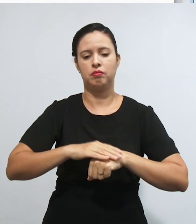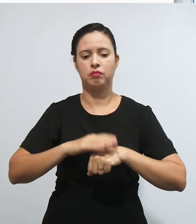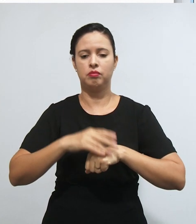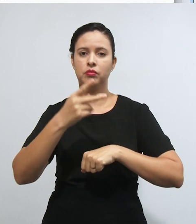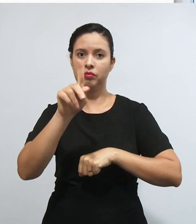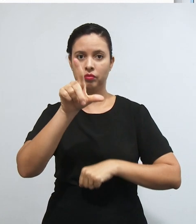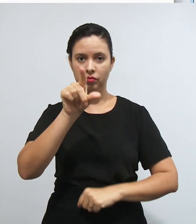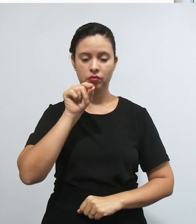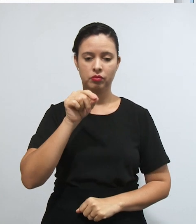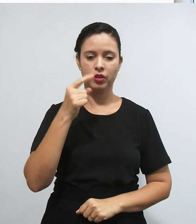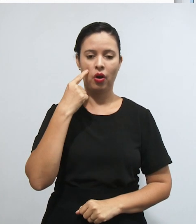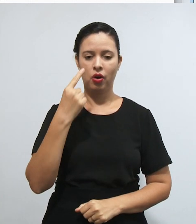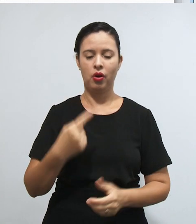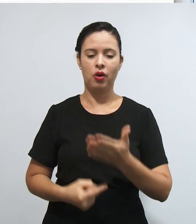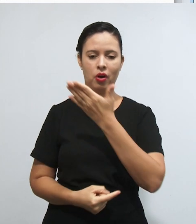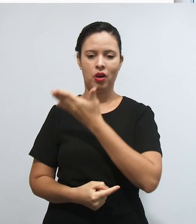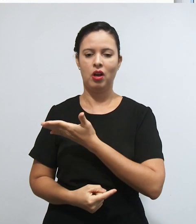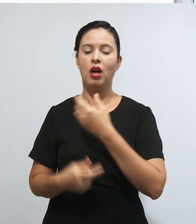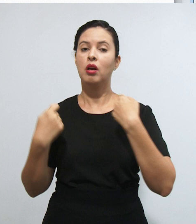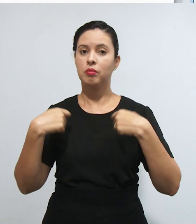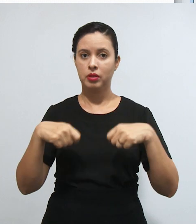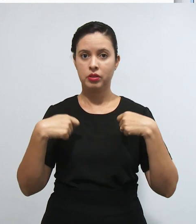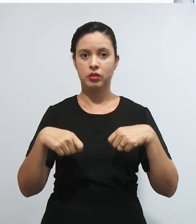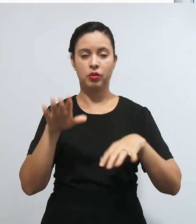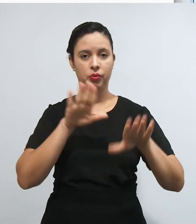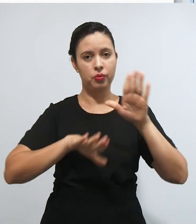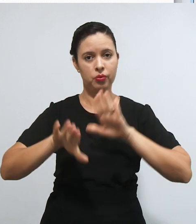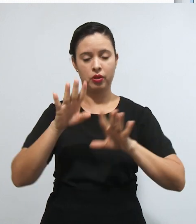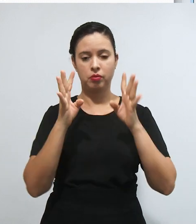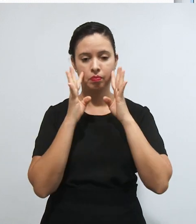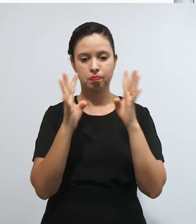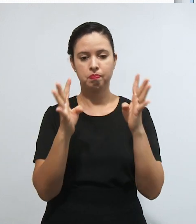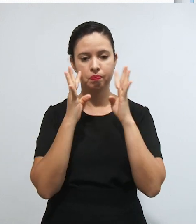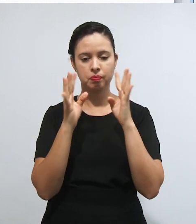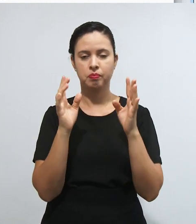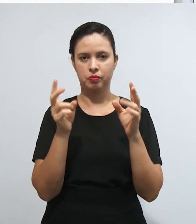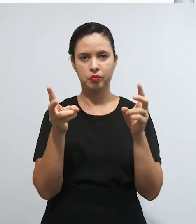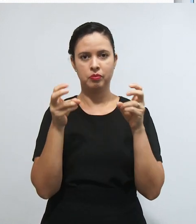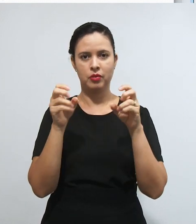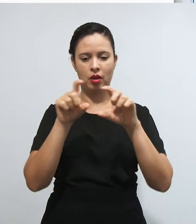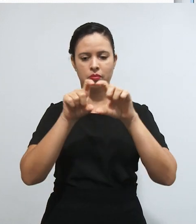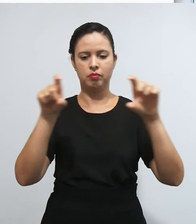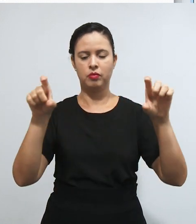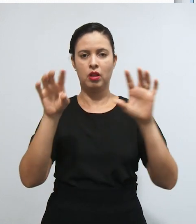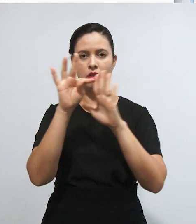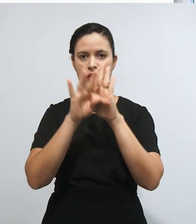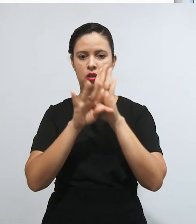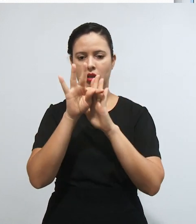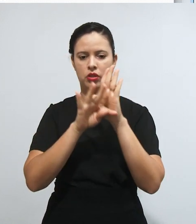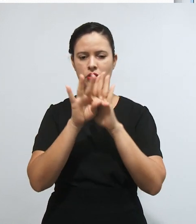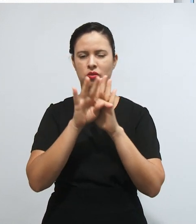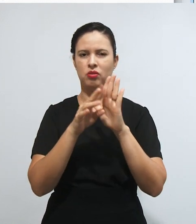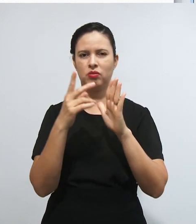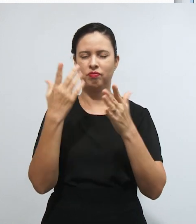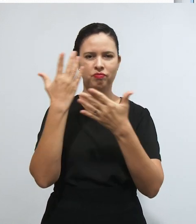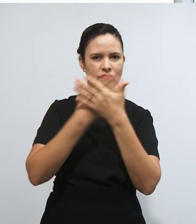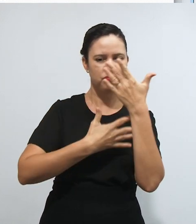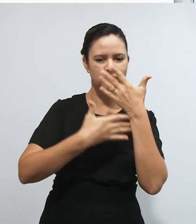Aí vocês estão vendo que aí você tem que se atentar a algumas questões, né? Pode perceber que a minha caixa de texto já ficou aqui